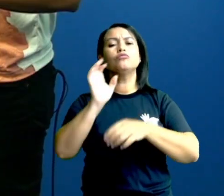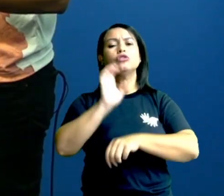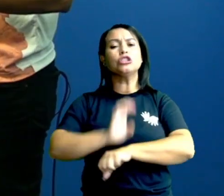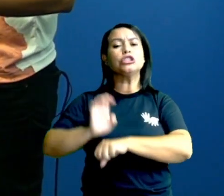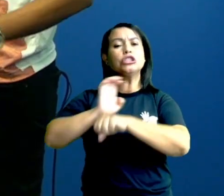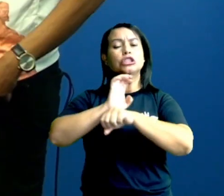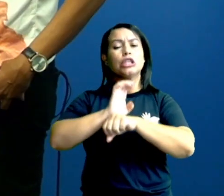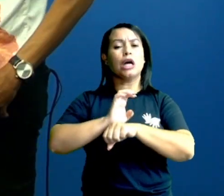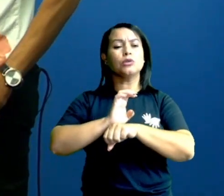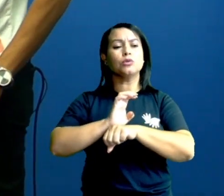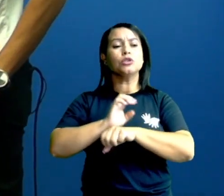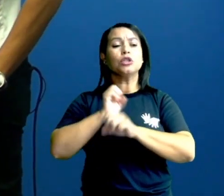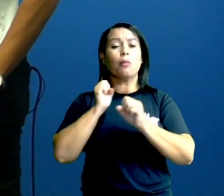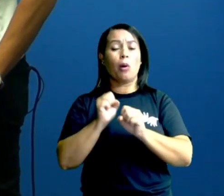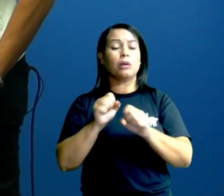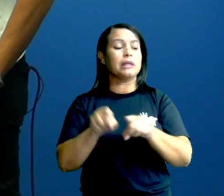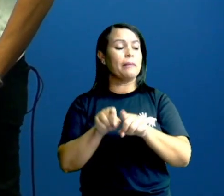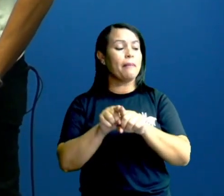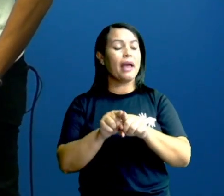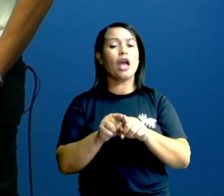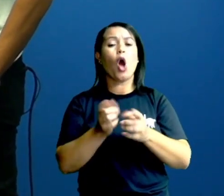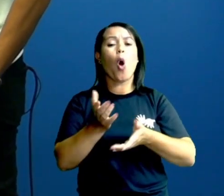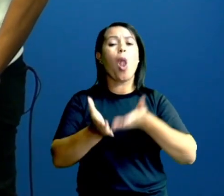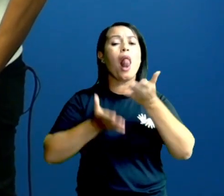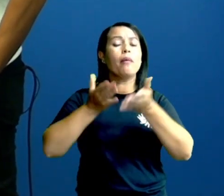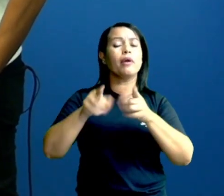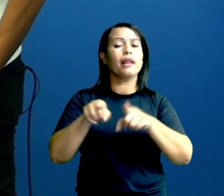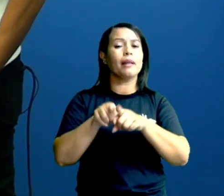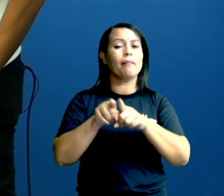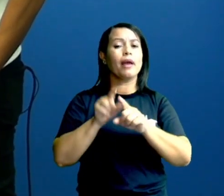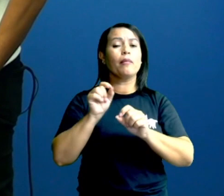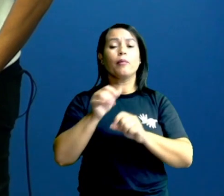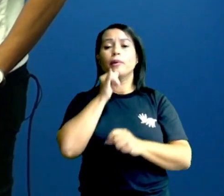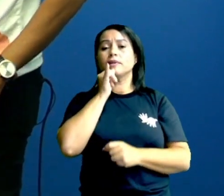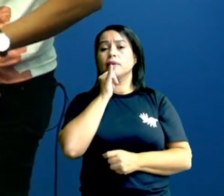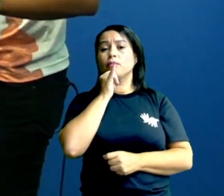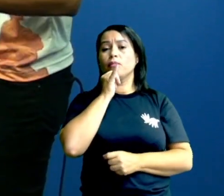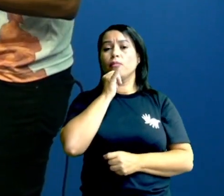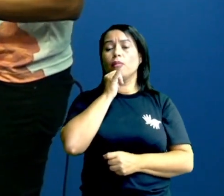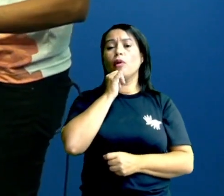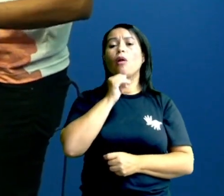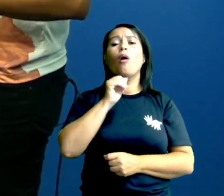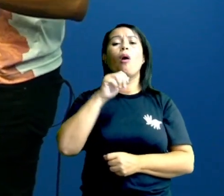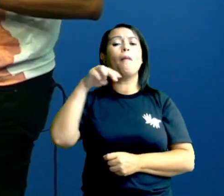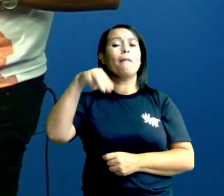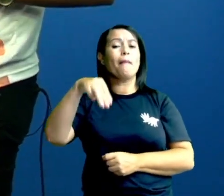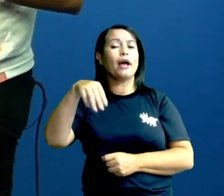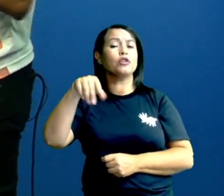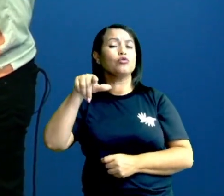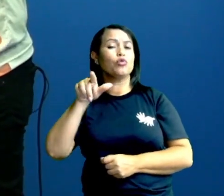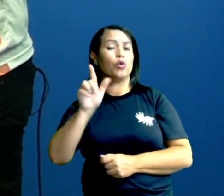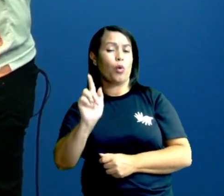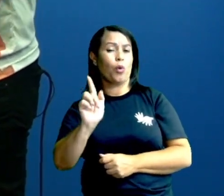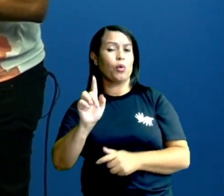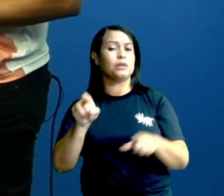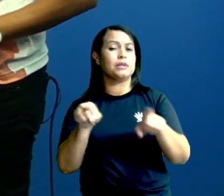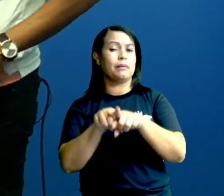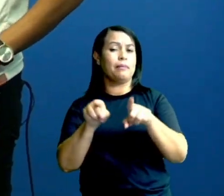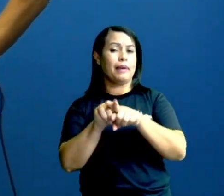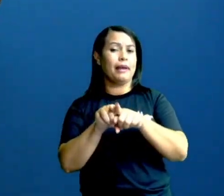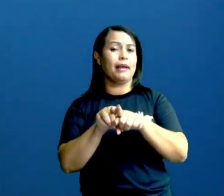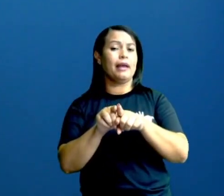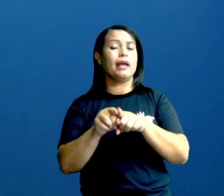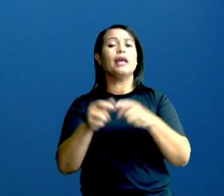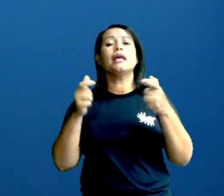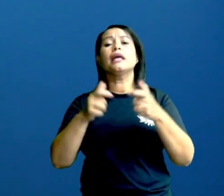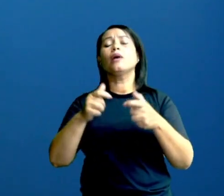Oi Siri processo acontecer tá então você tem ó o Estado do Pará Estado do Mato Grosso seriam aqueles que estão exatamente na linha